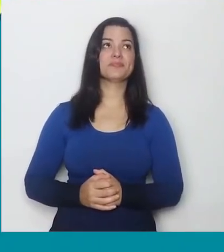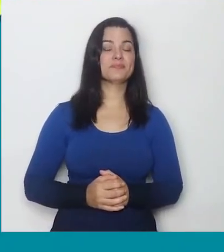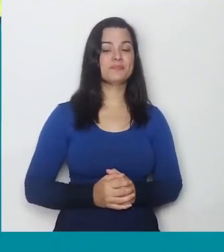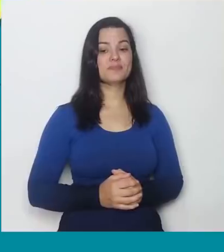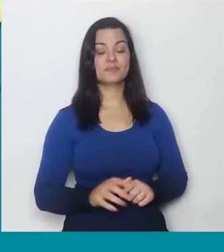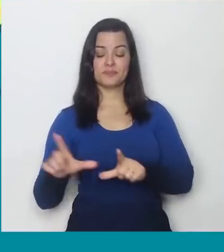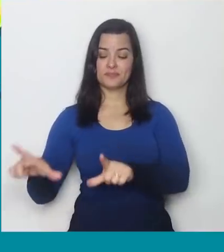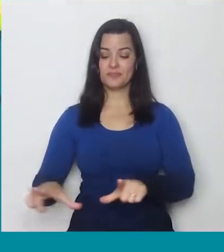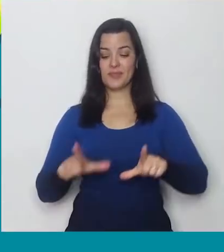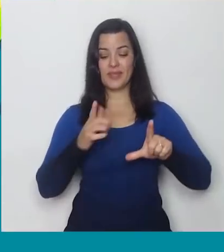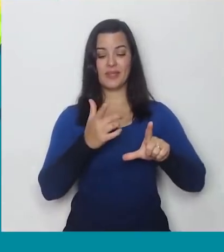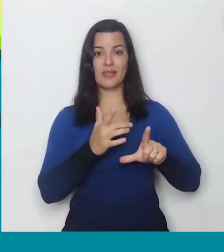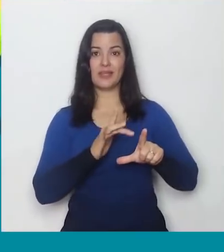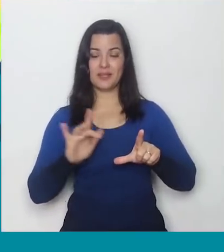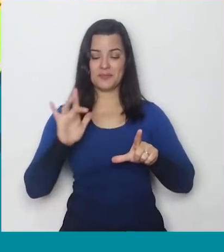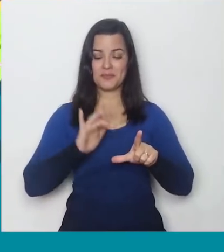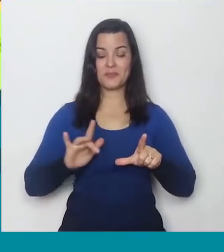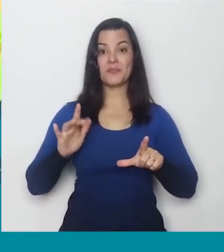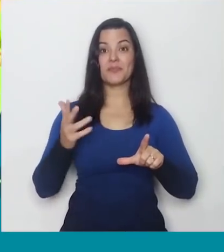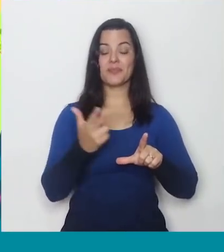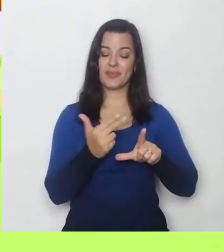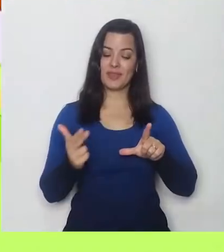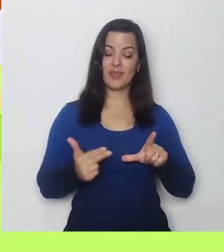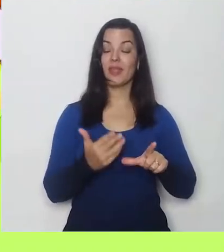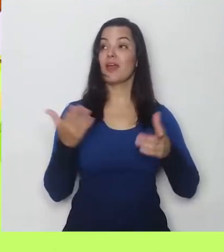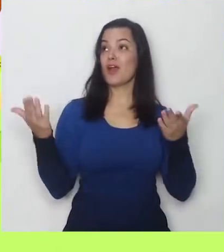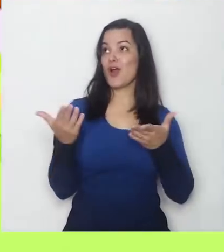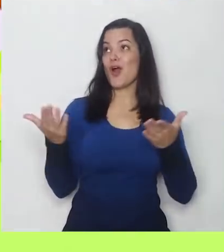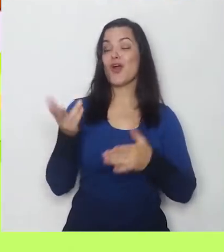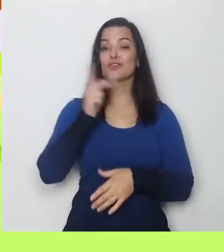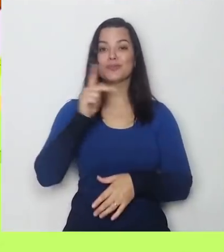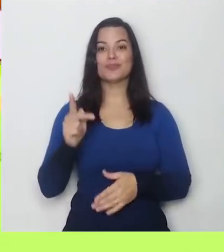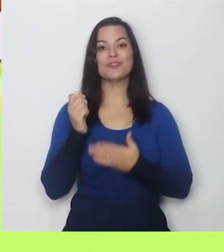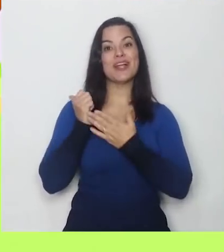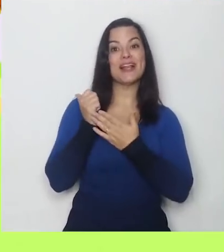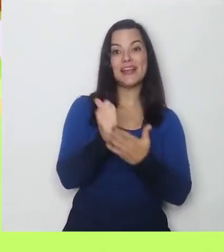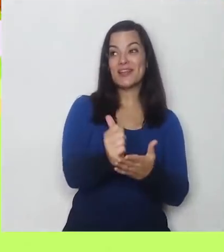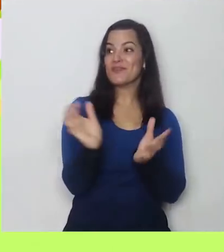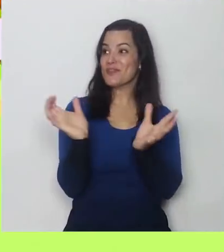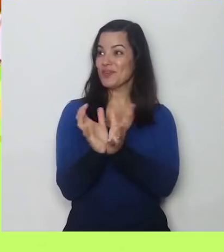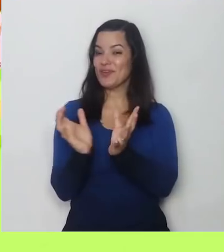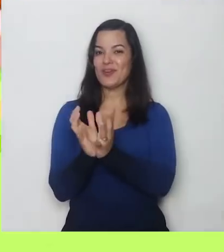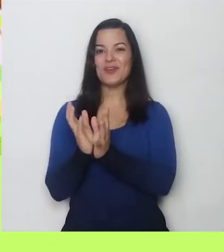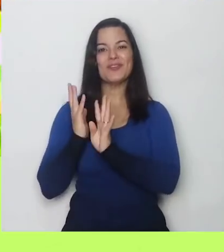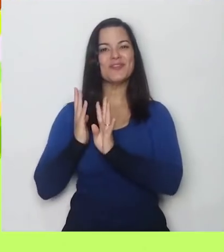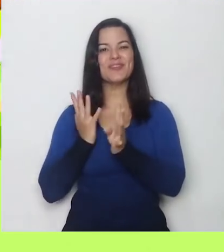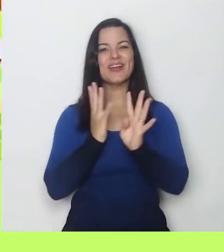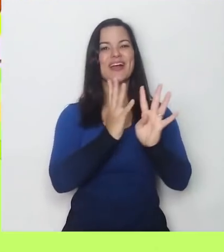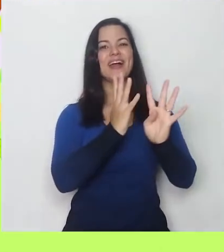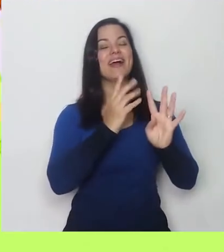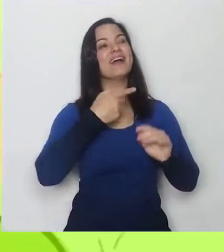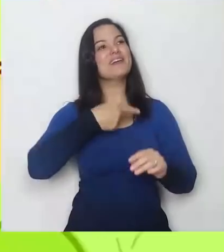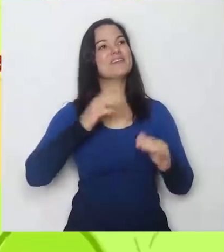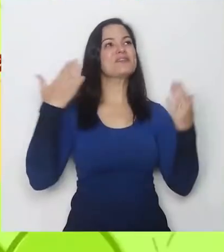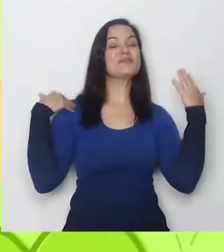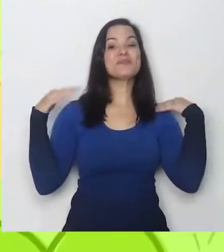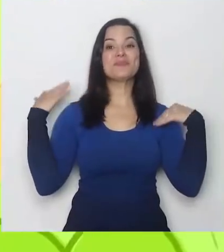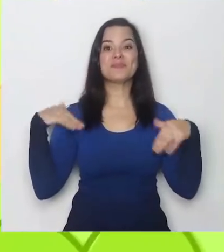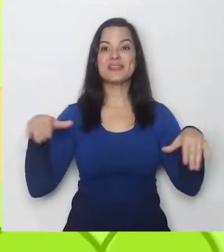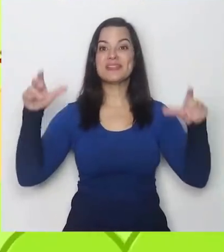Hoje, a Pro levou a gente para passear em um lugar muito legal, cheio de montanhas que chegavam até o